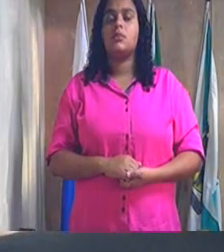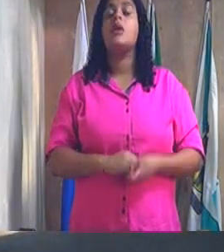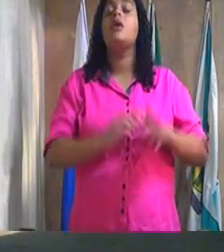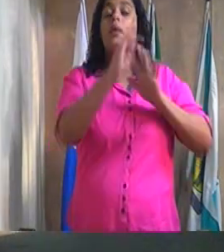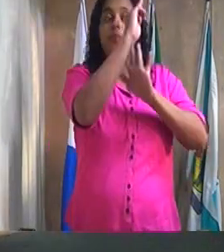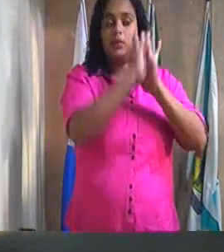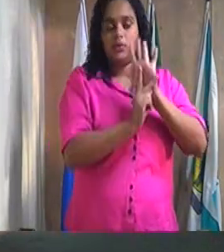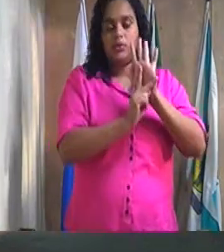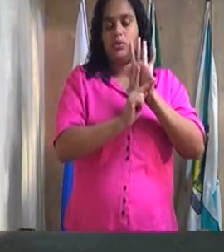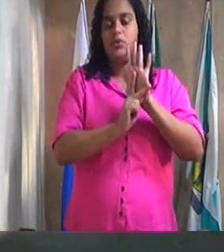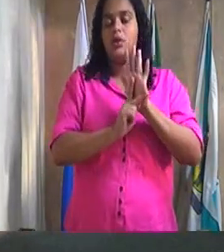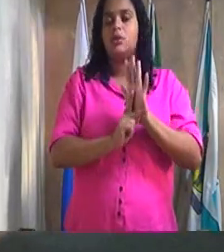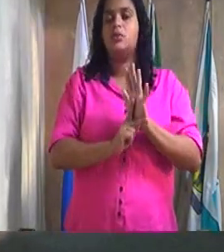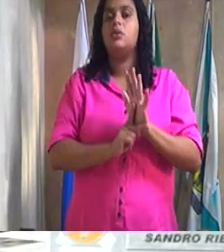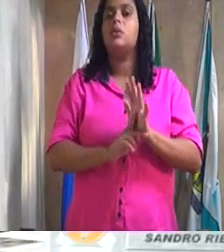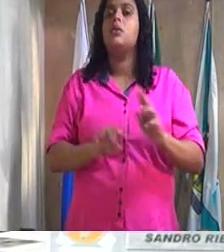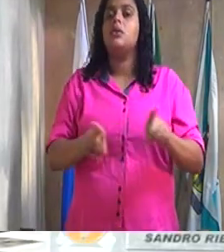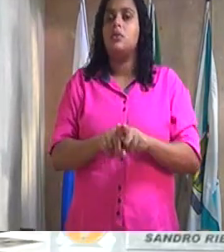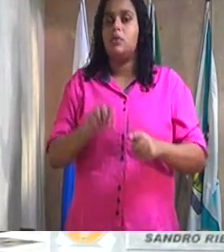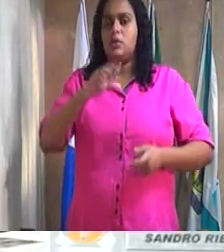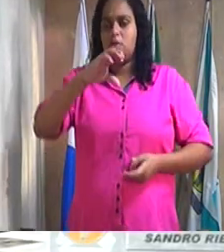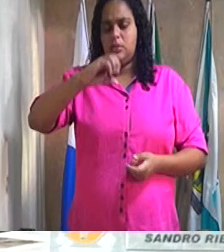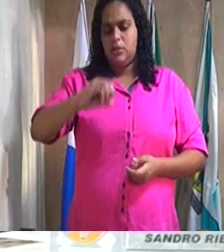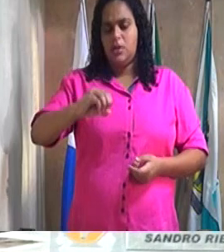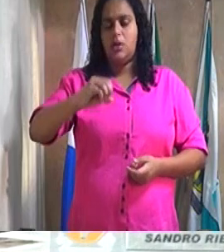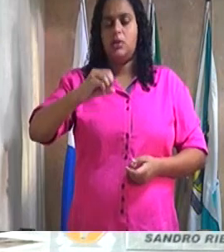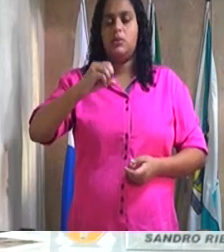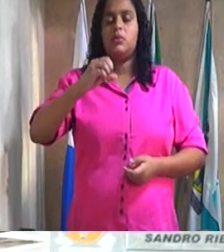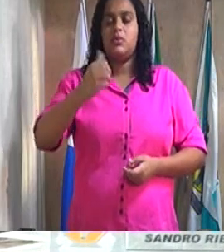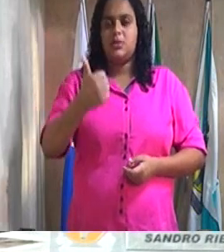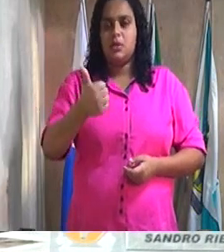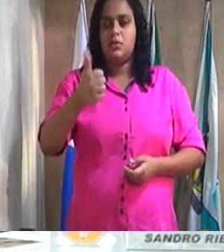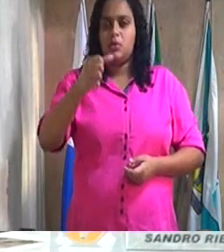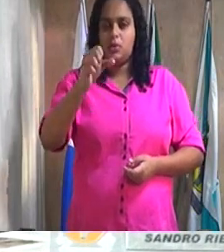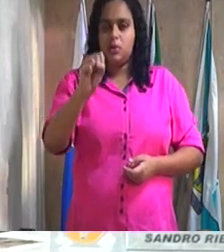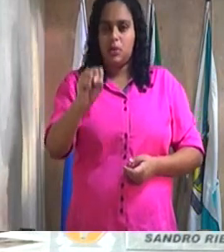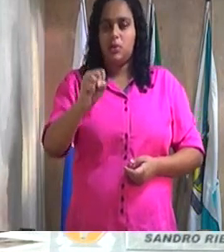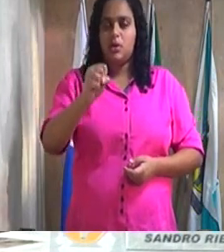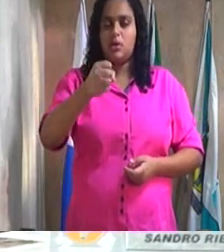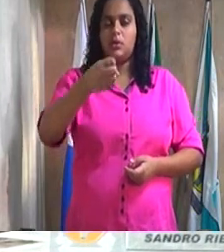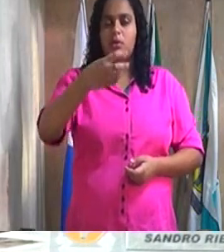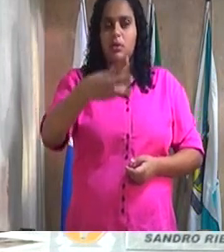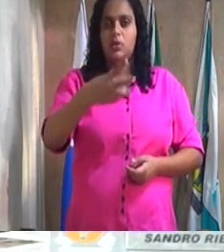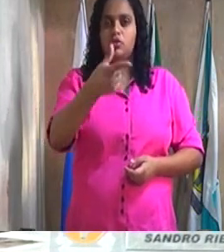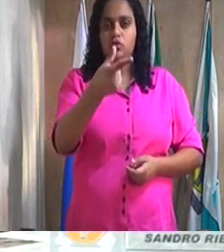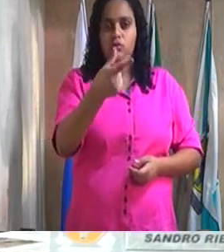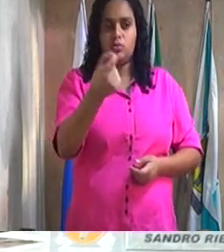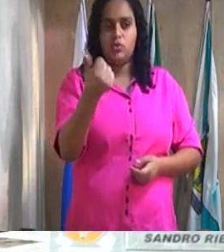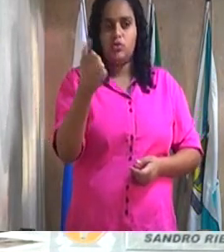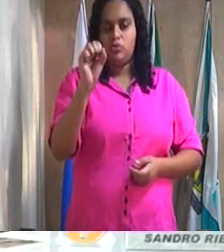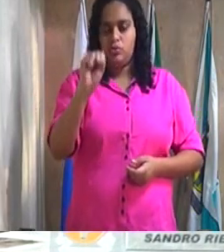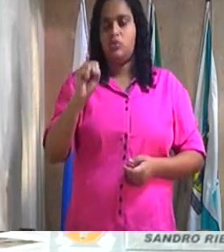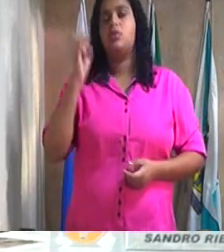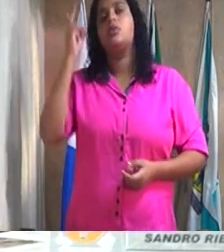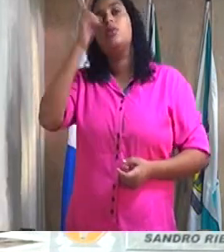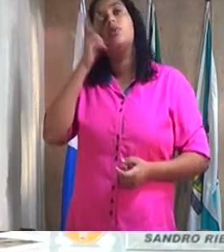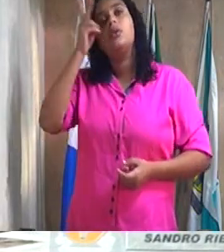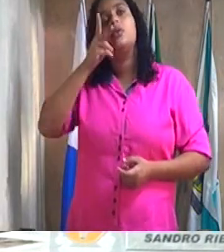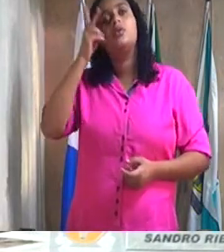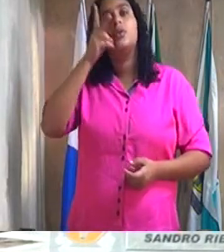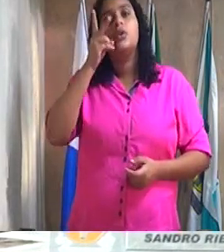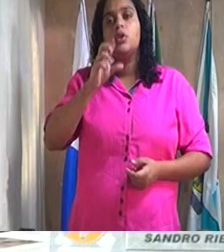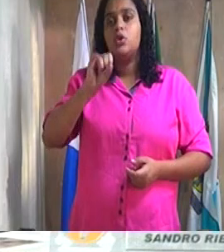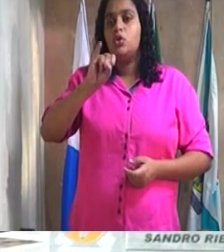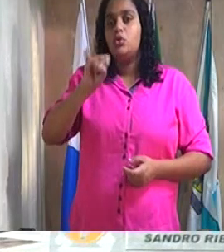Projeto de decreto legislativo número 183 de 2018, do excelentíssimo senhor vereador